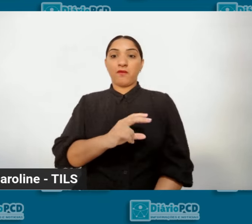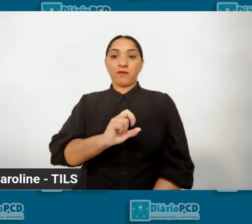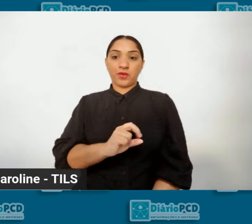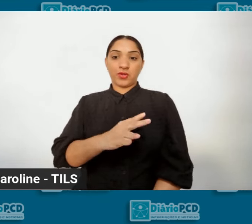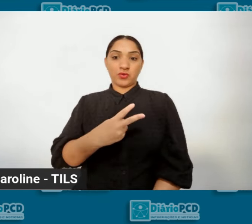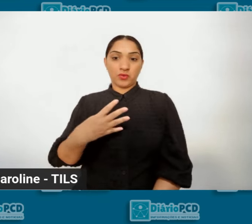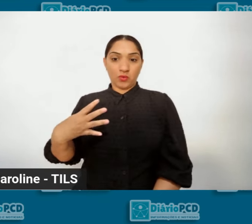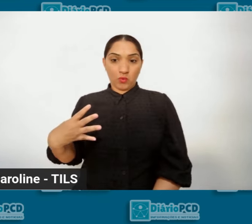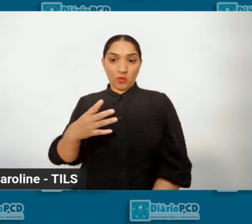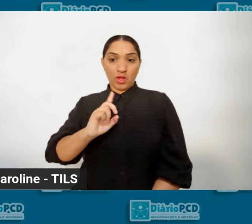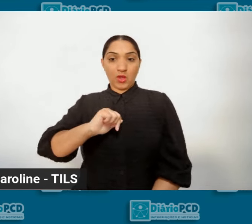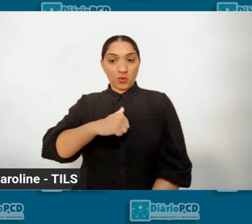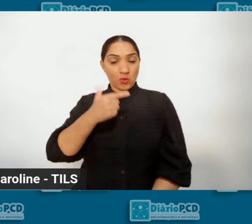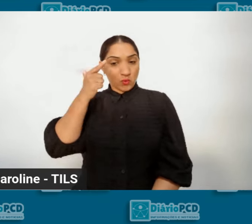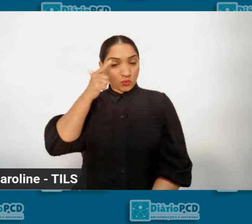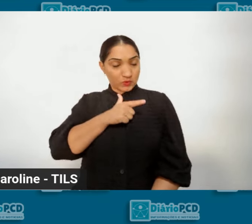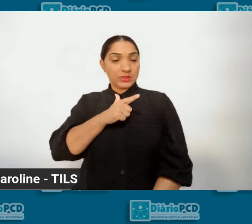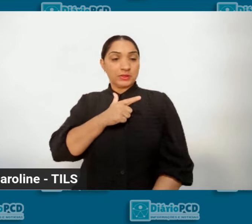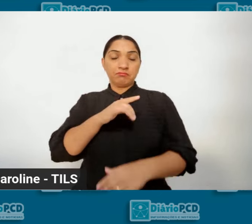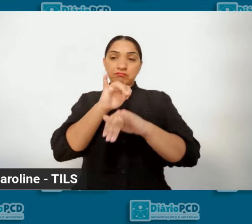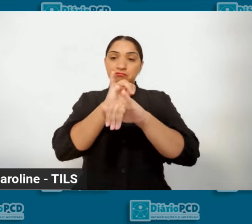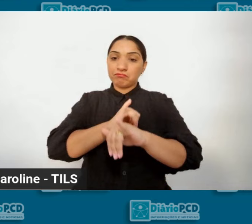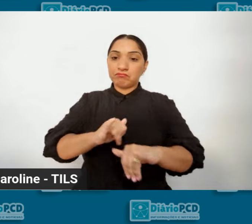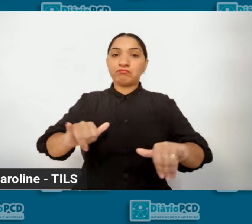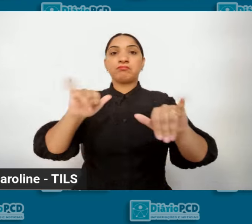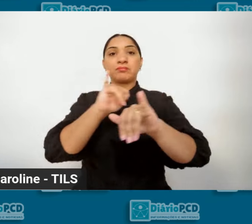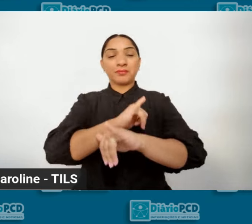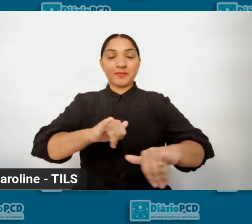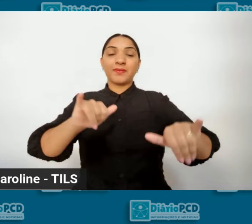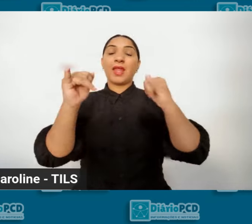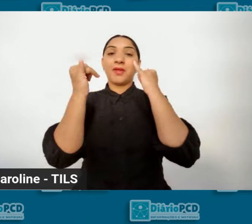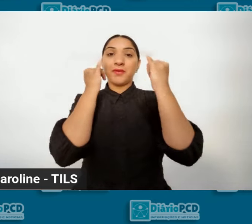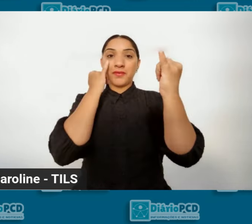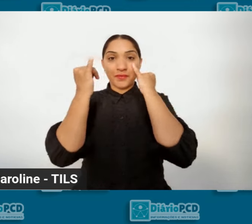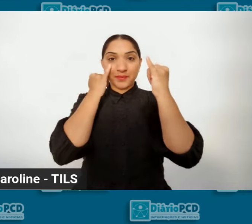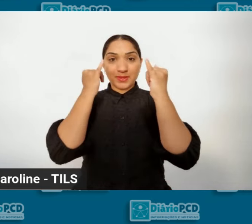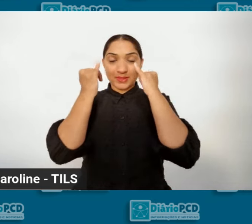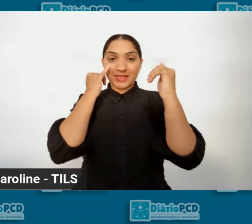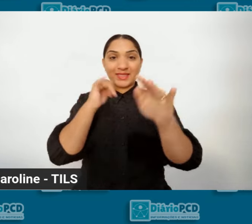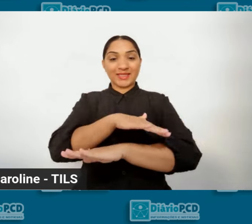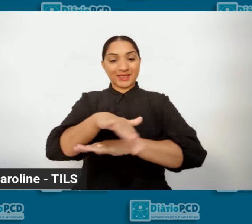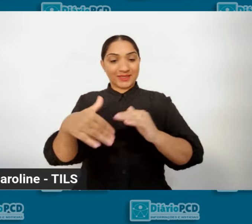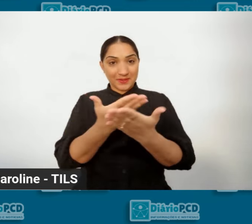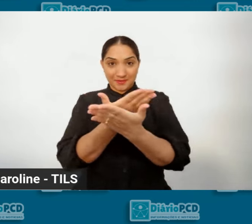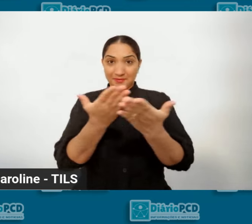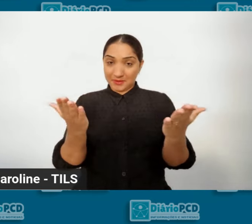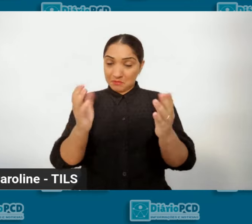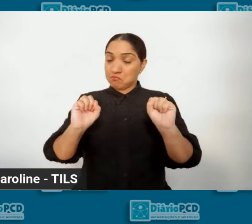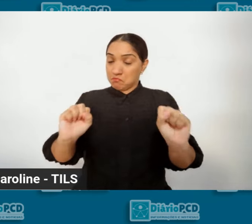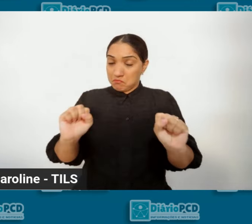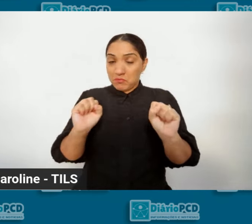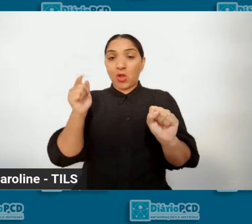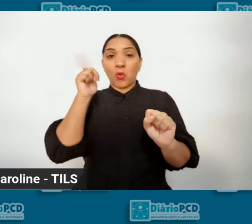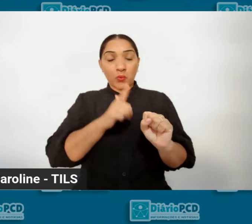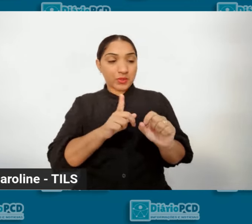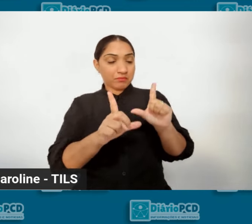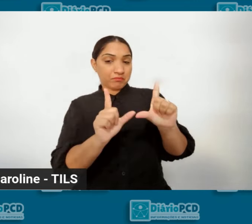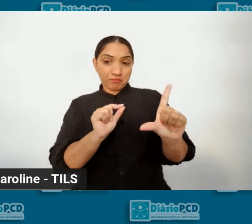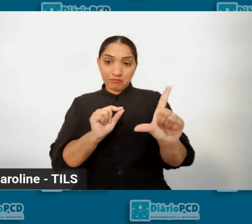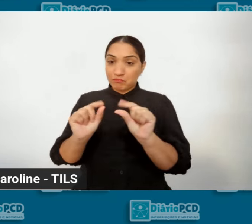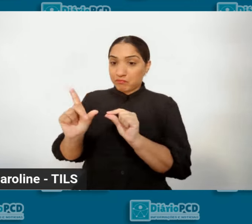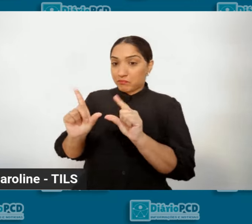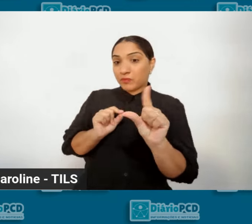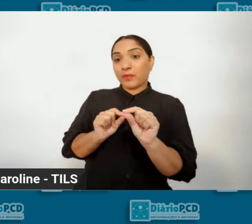O Diário PCD vai procurar levar a informação para que as pessoas possam escolher o